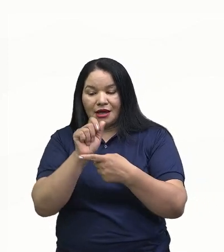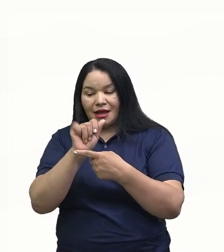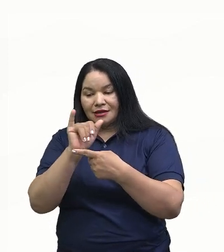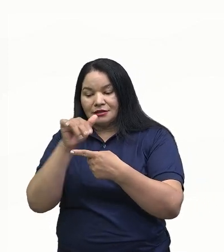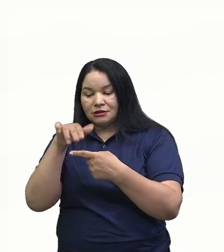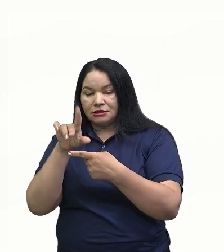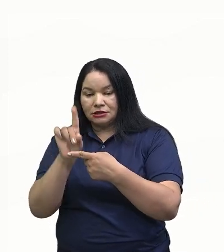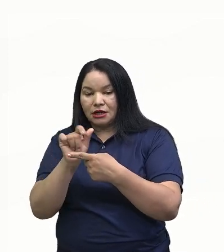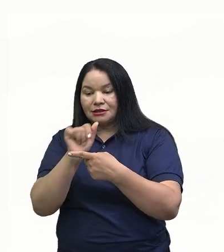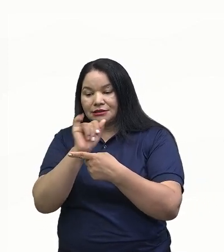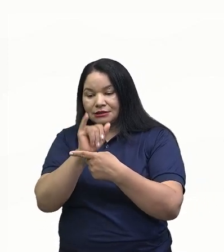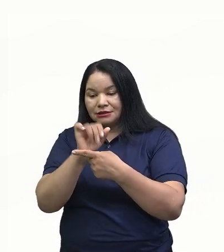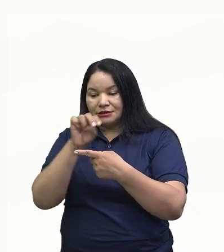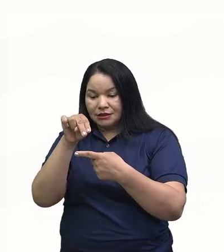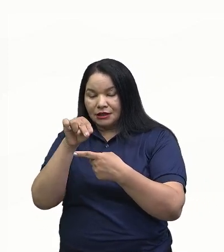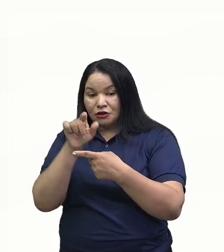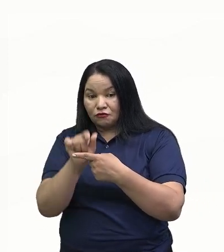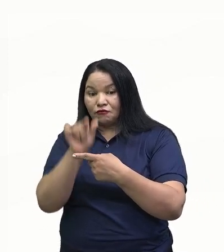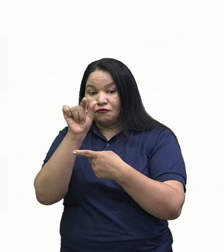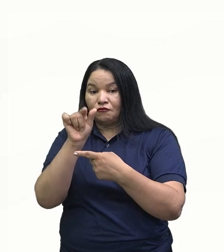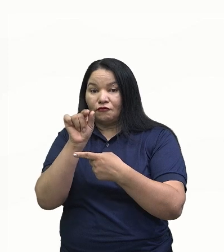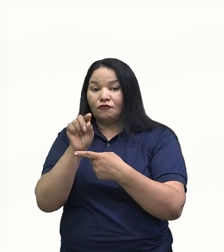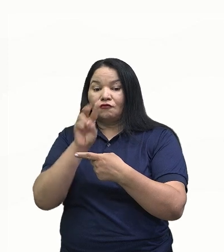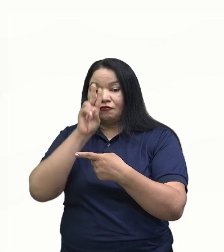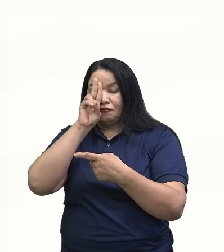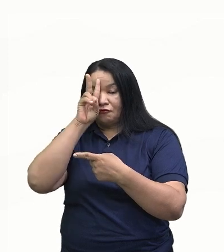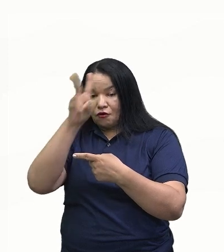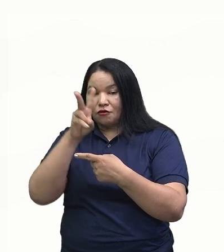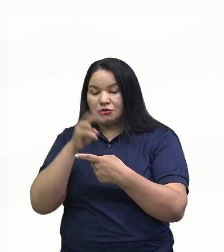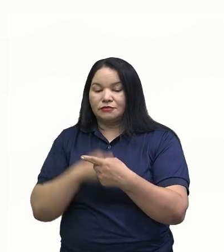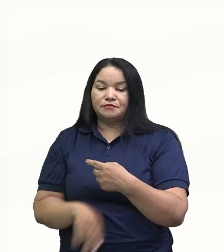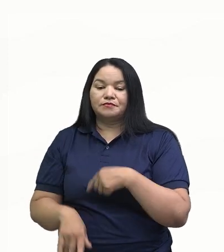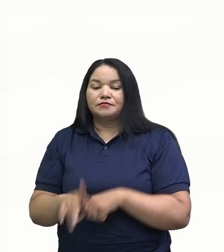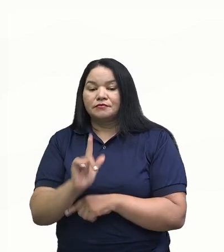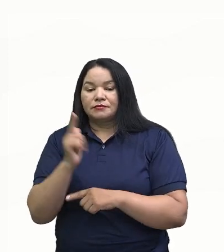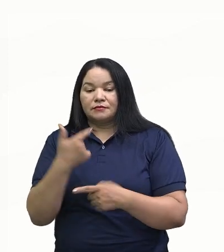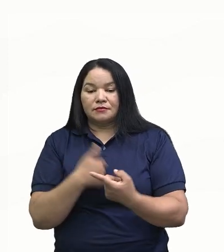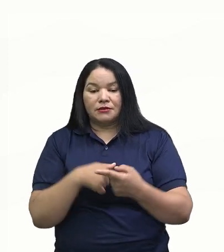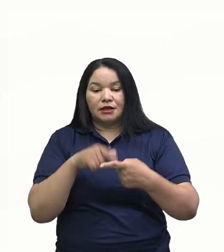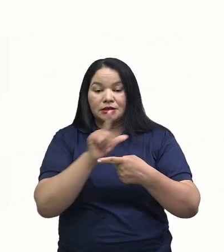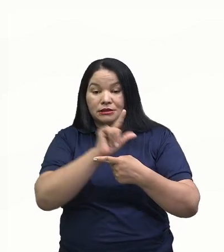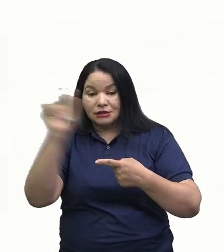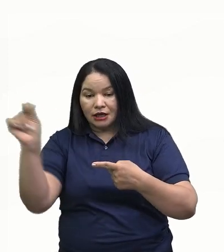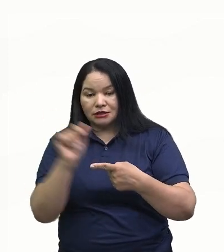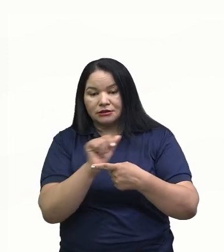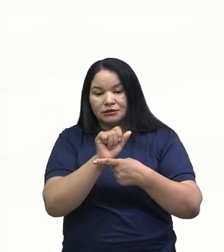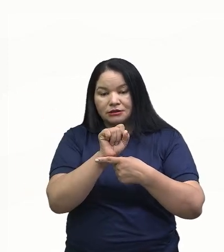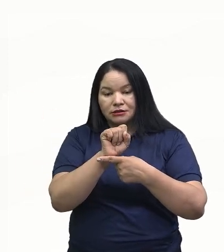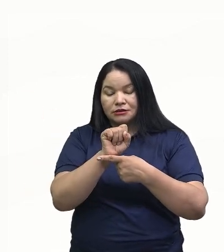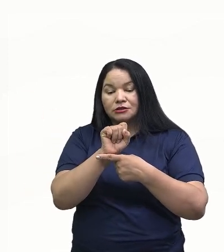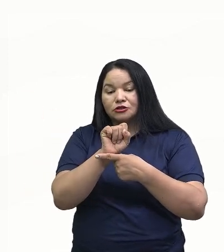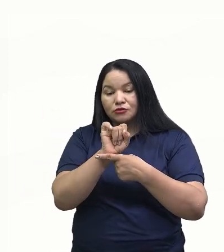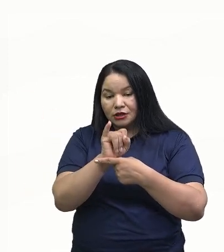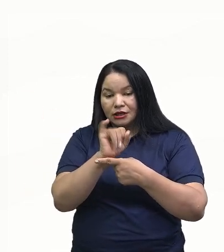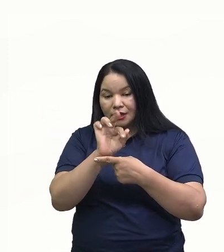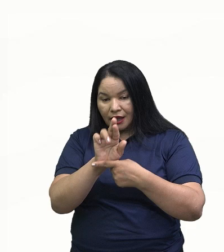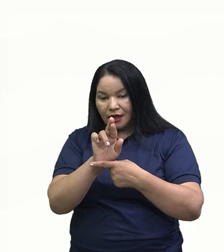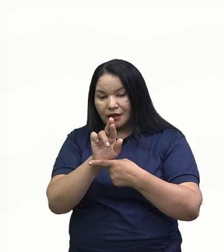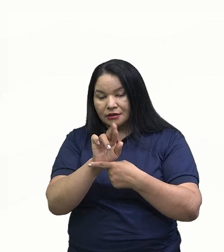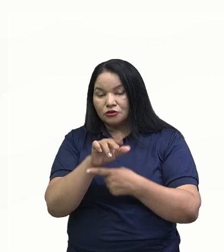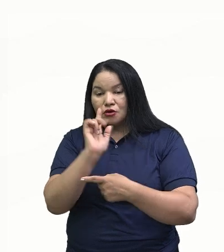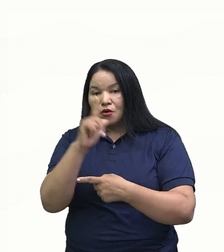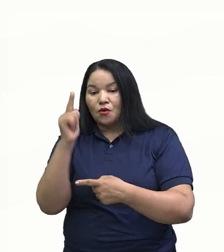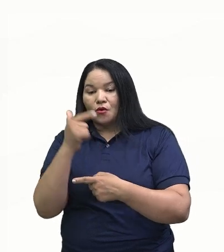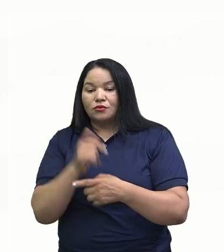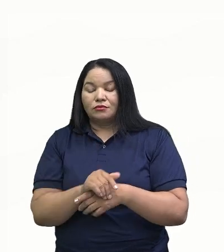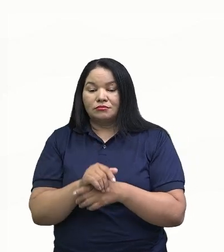que seguida do N, né? Sairmos, seguida do R, raiz, seguida do Z,